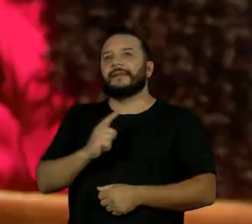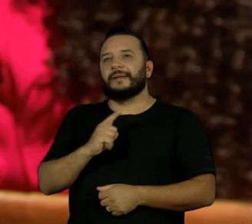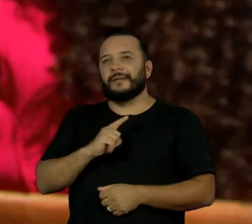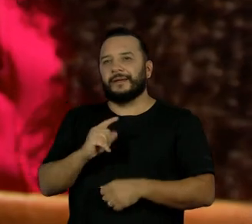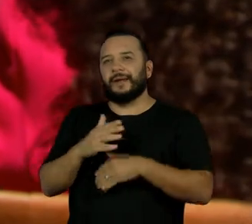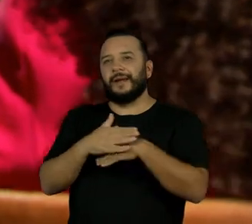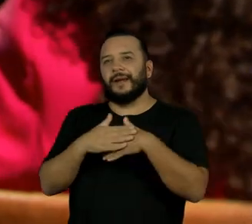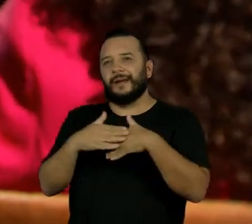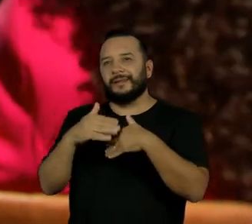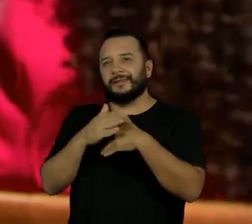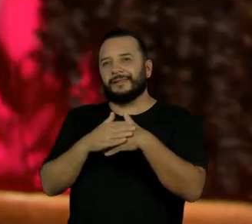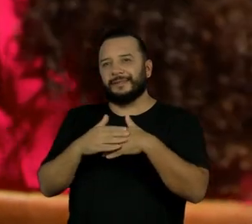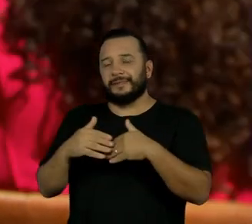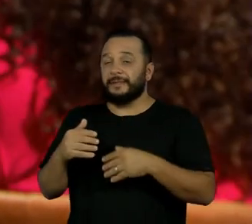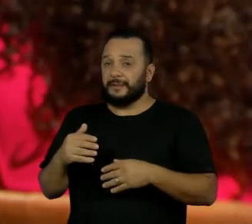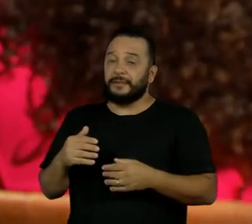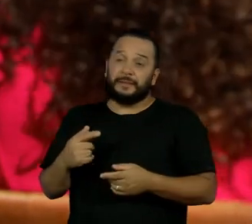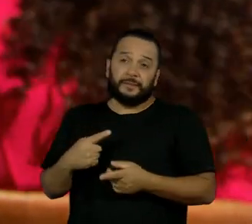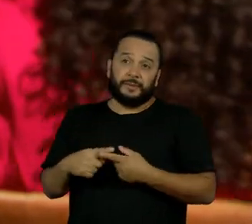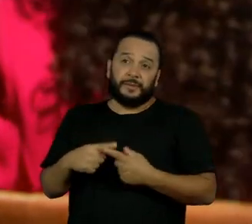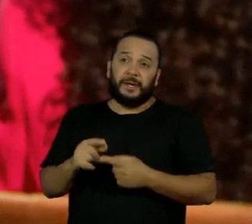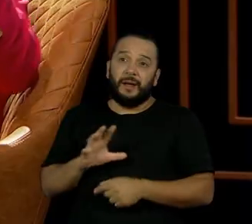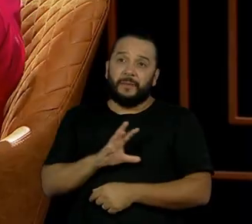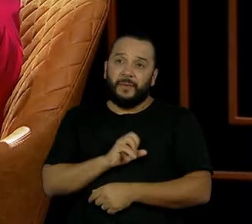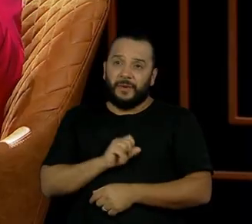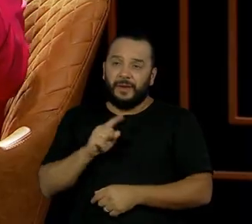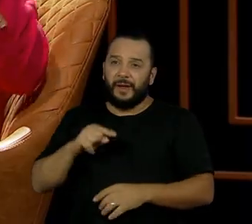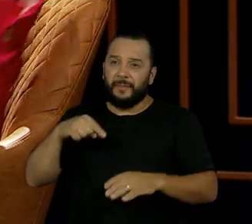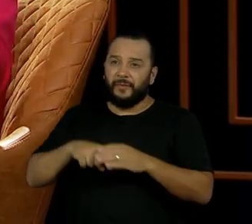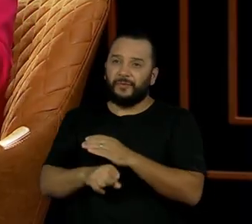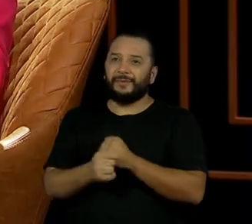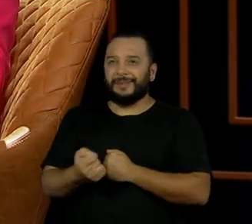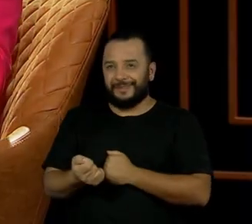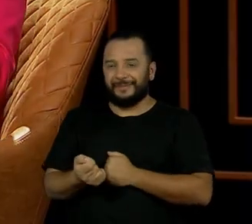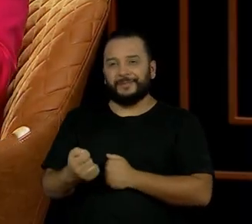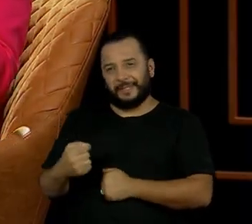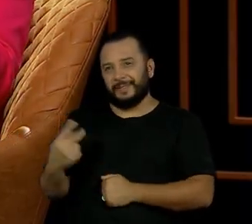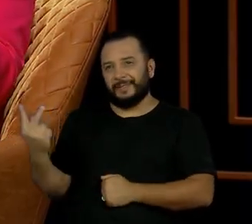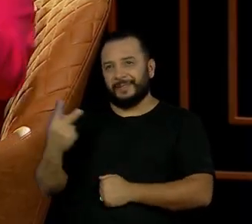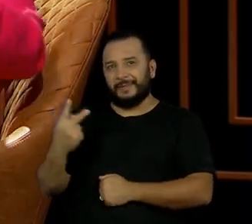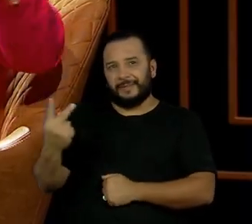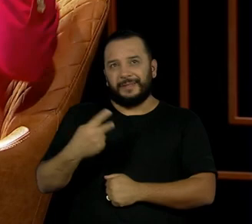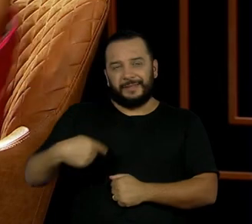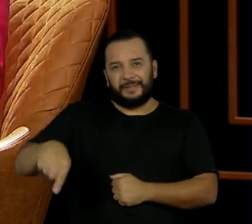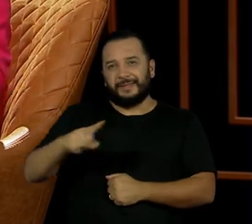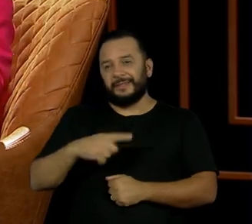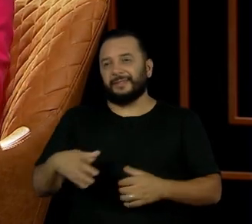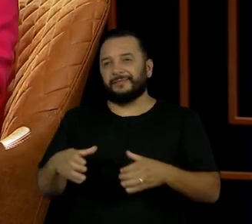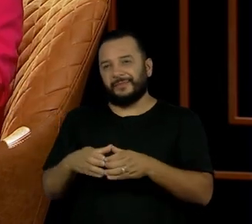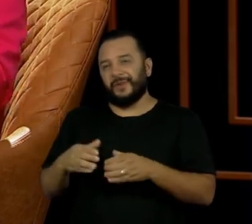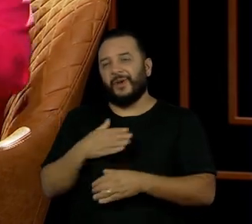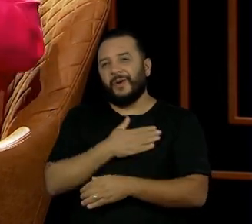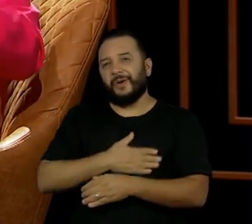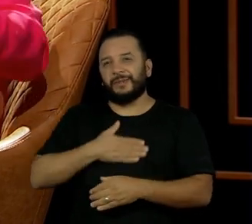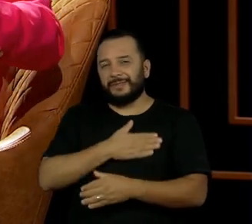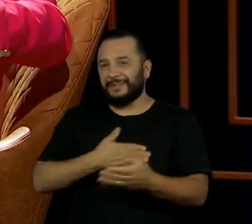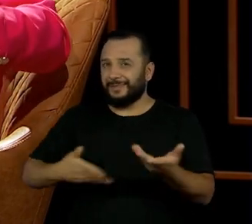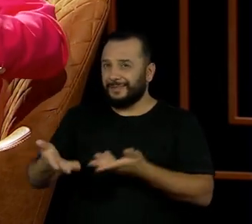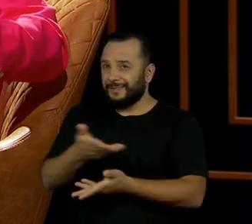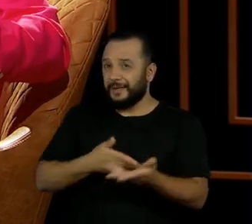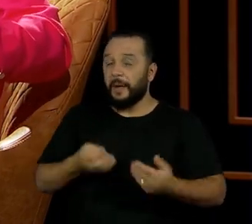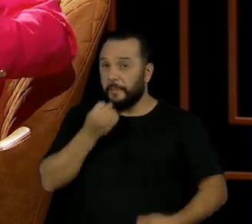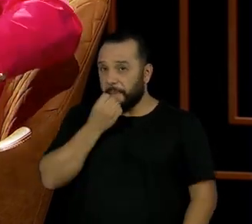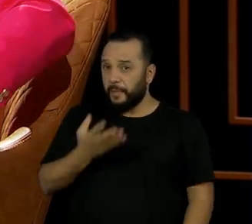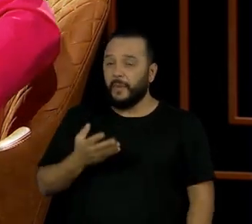carinho né não vou dizer amor que é amor pode ser uma coisa muito profunda mas a gente se gosta o clima é bom isso faz